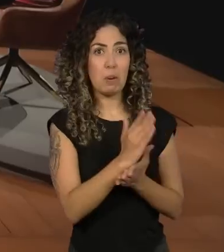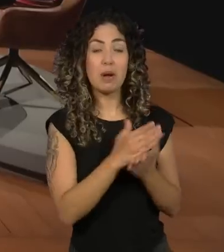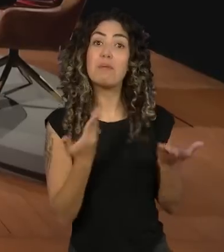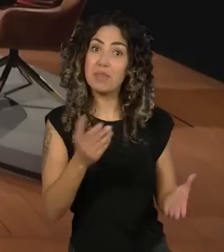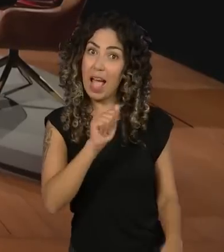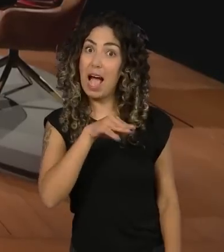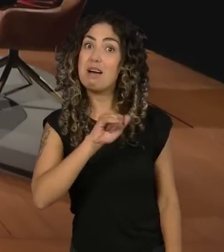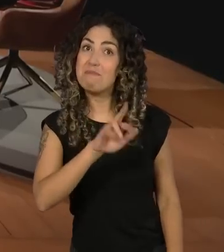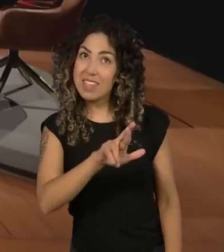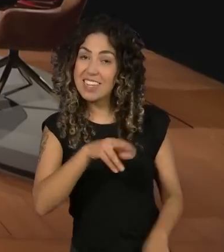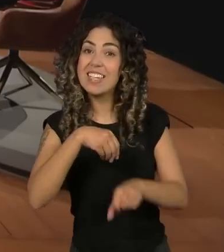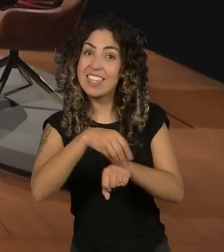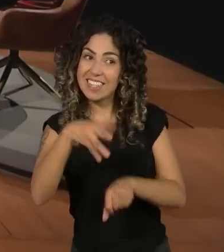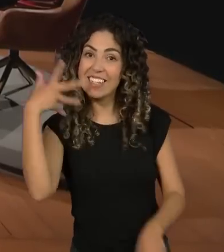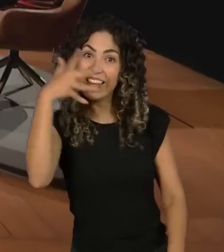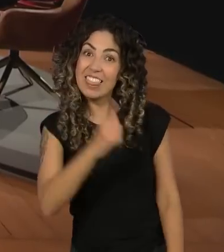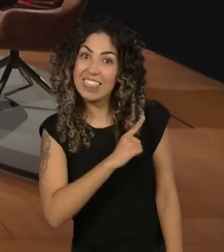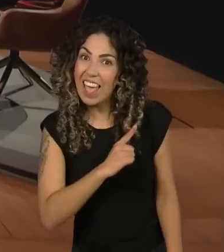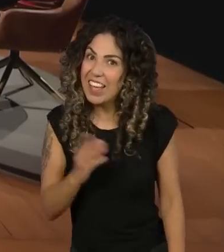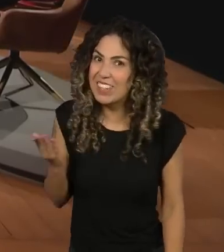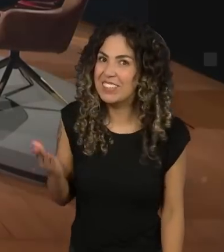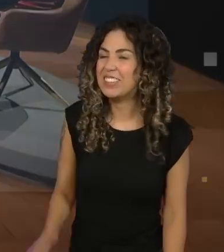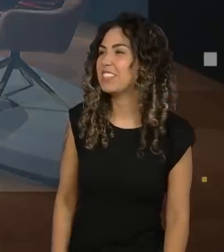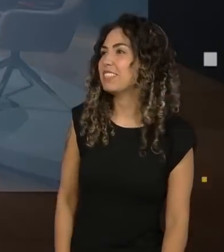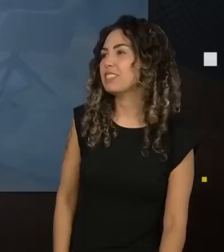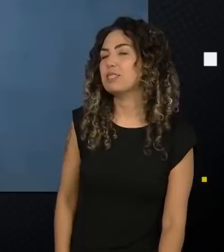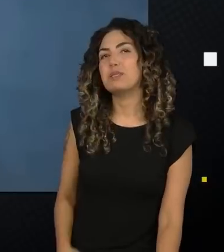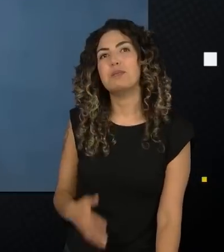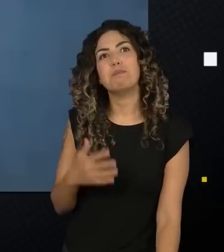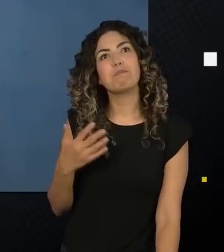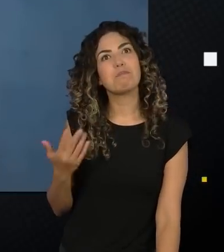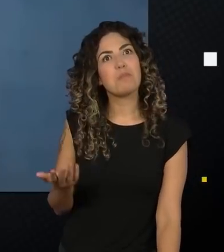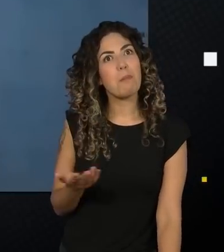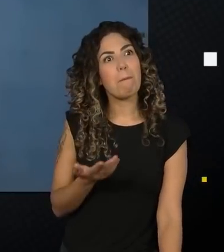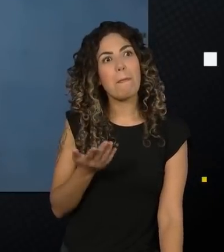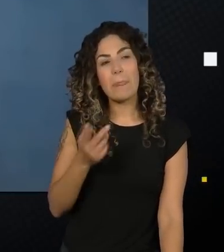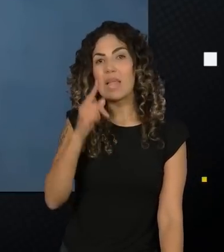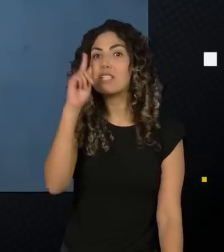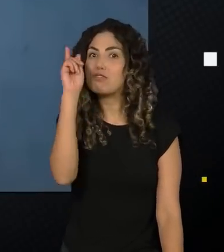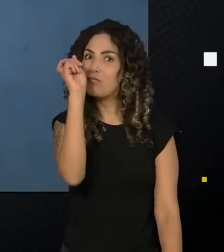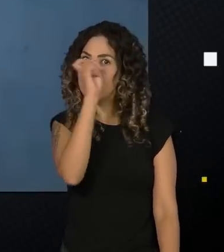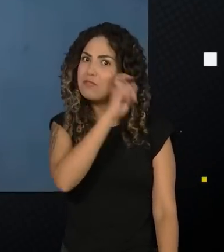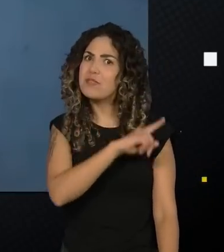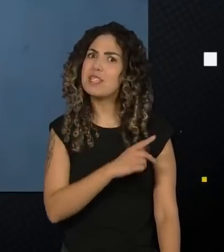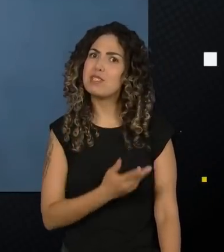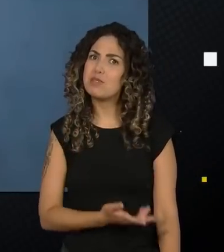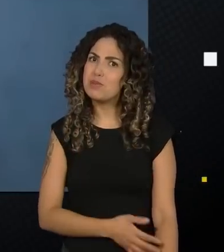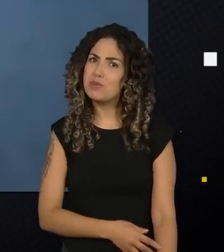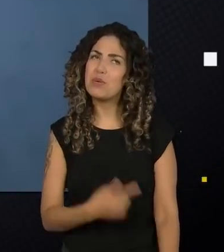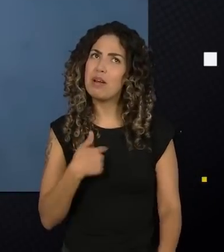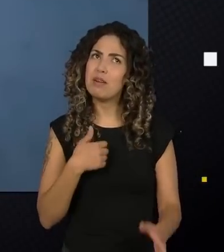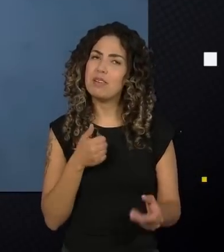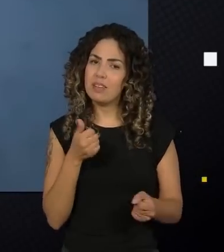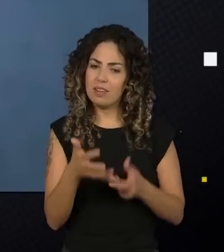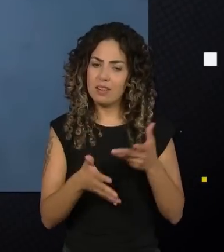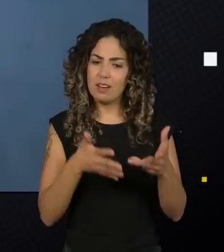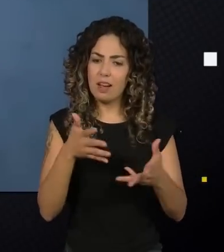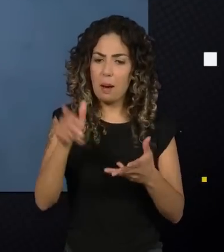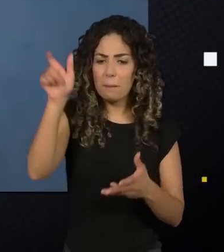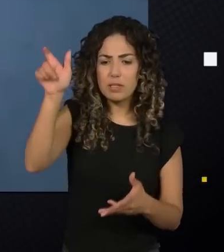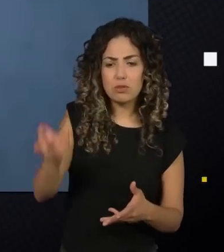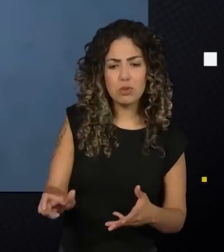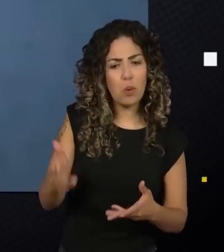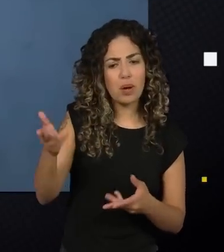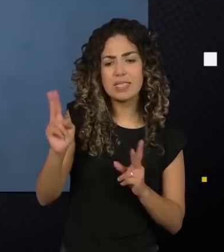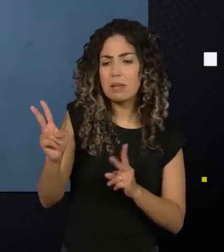Haddad. É muito difícil falar sobre uma pessoa que está tão próxima de